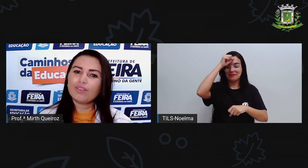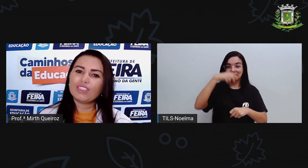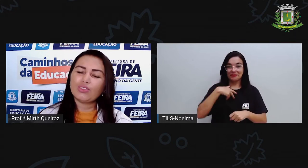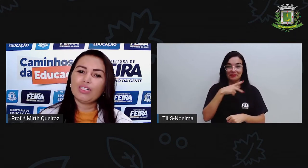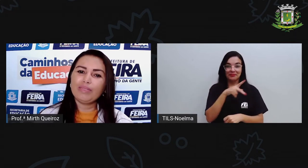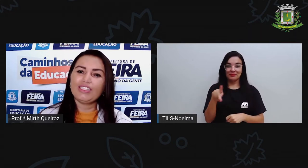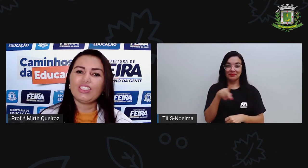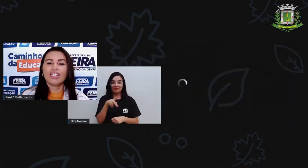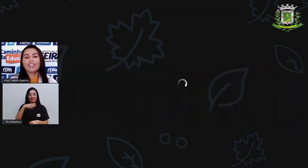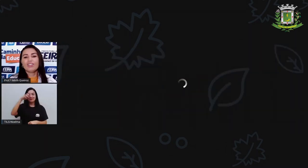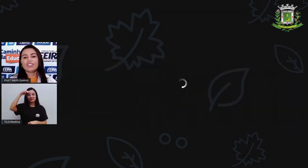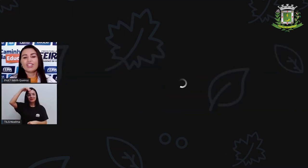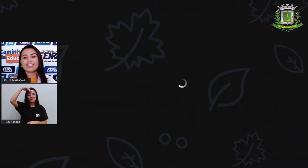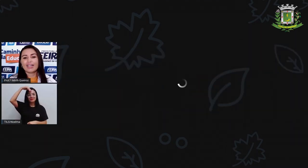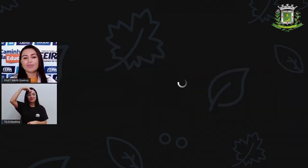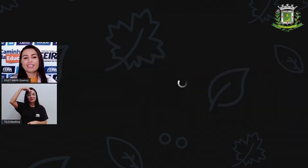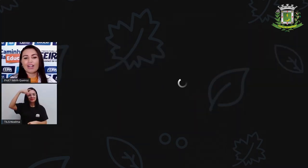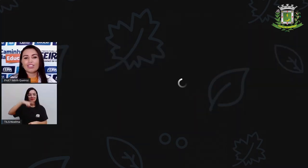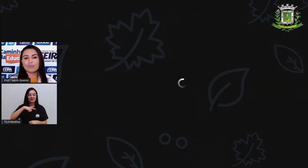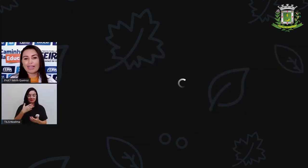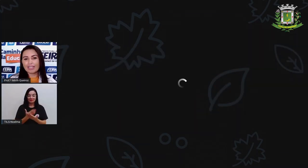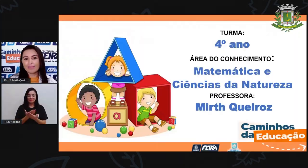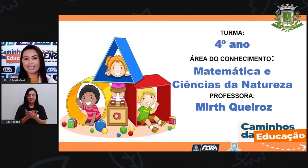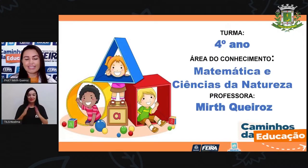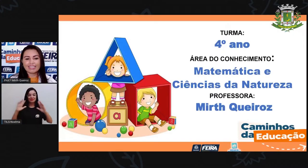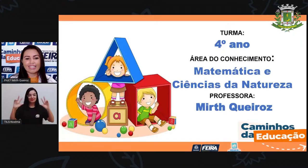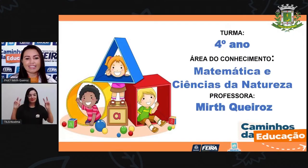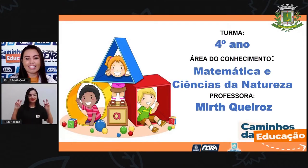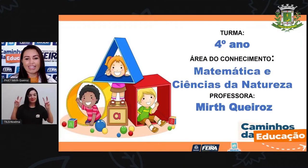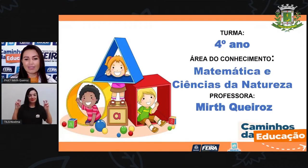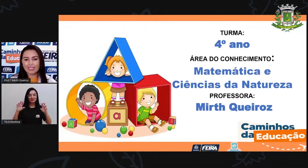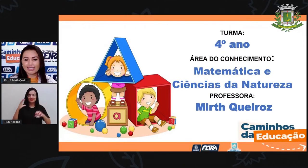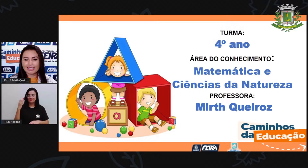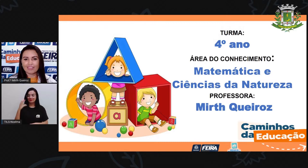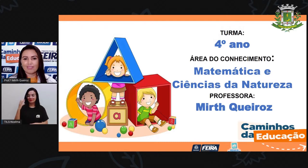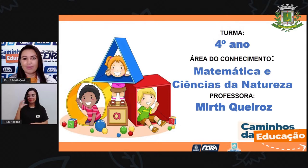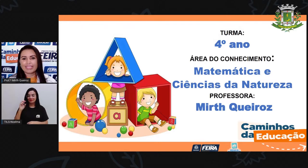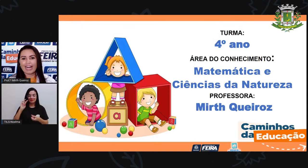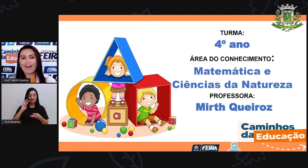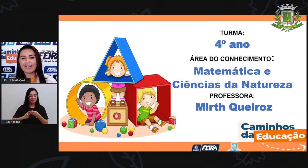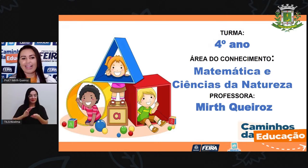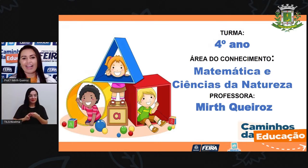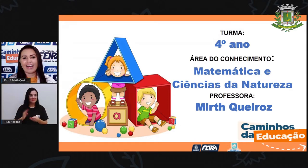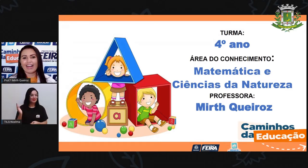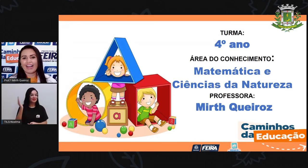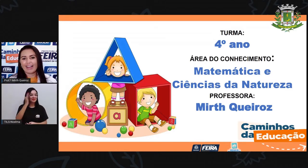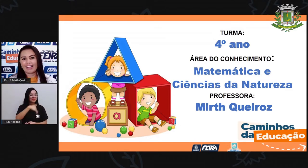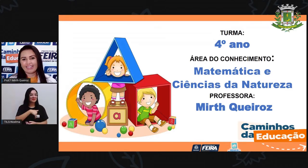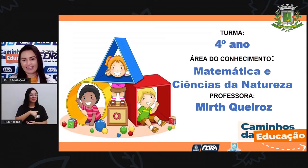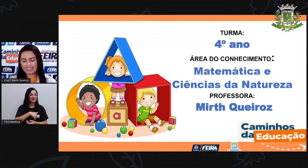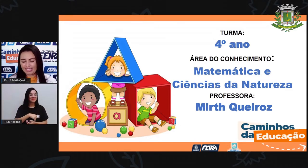Eu sou a professora Mirth e hoje nós teremos aulas de matemática e ciência da natureza. Vamos à aula! Olá!